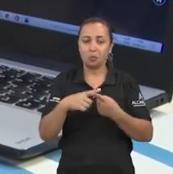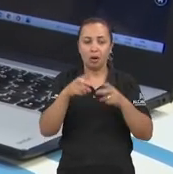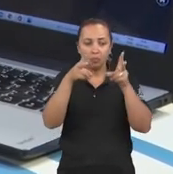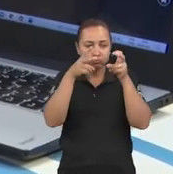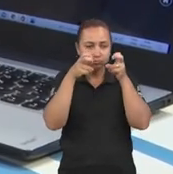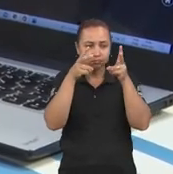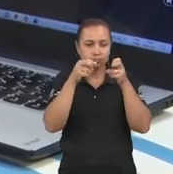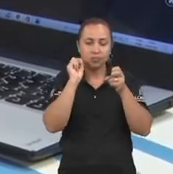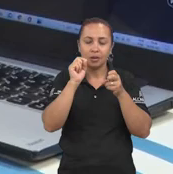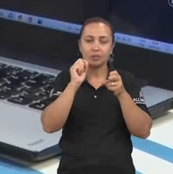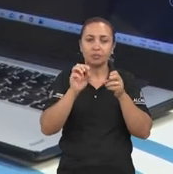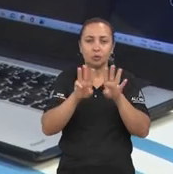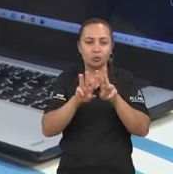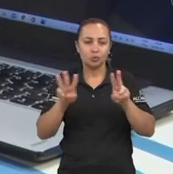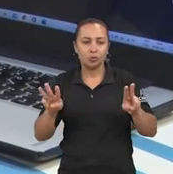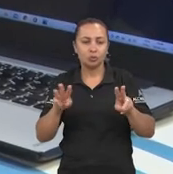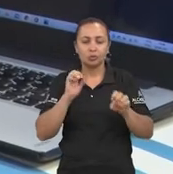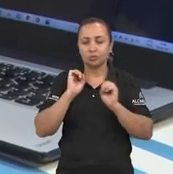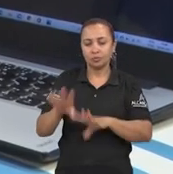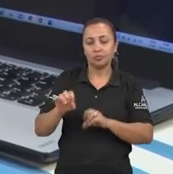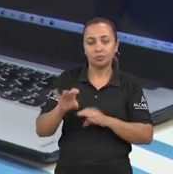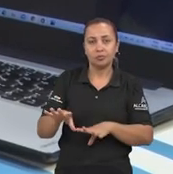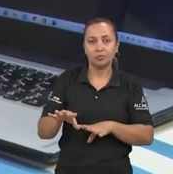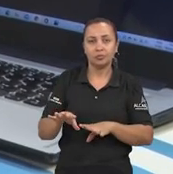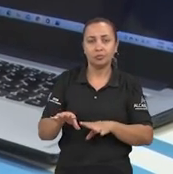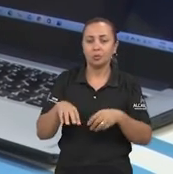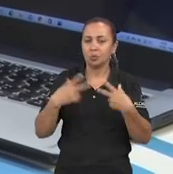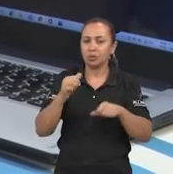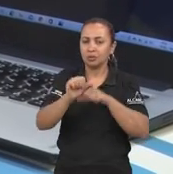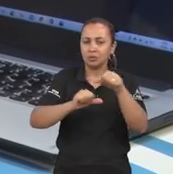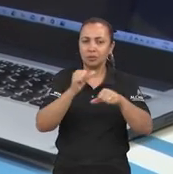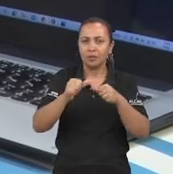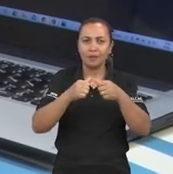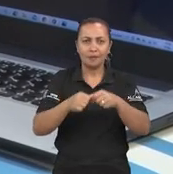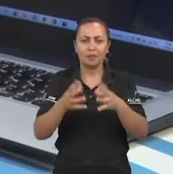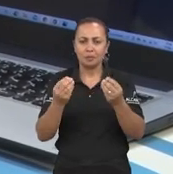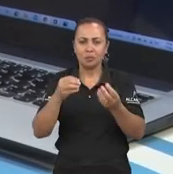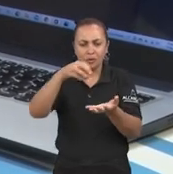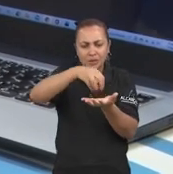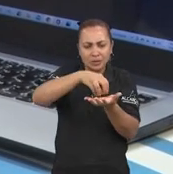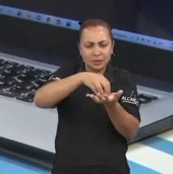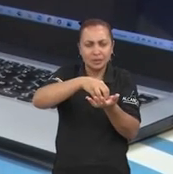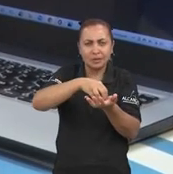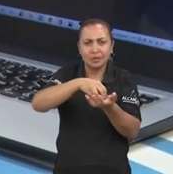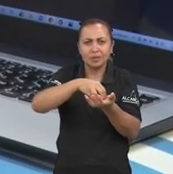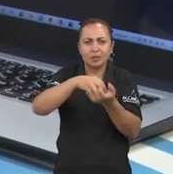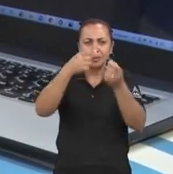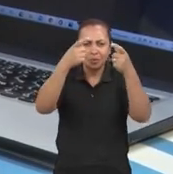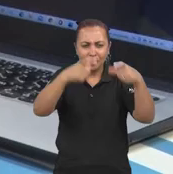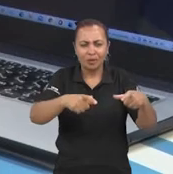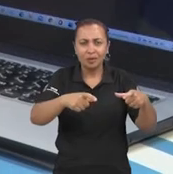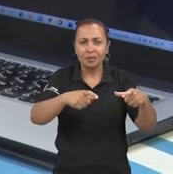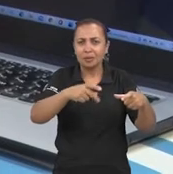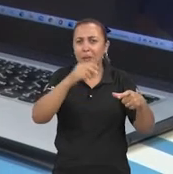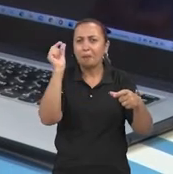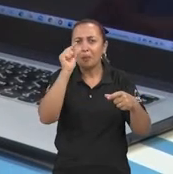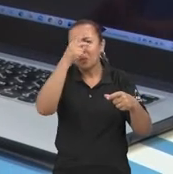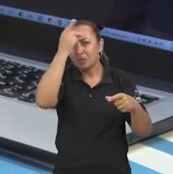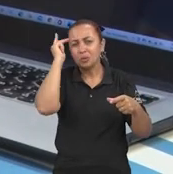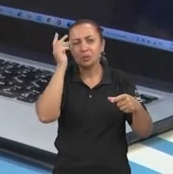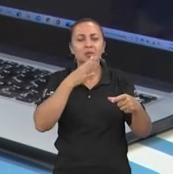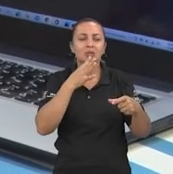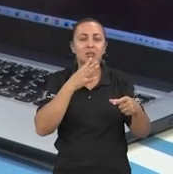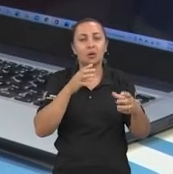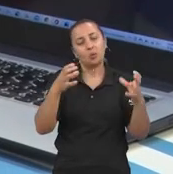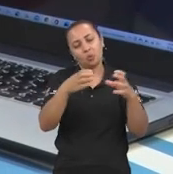que o software educativo quando são desenvolvidos eles ficam muito concentrados em um local e poucas pessoas conhecem né então o